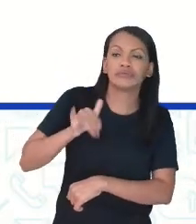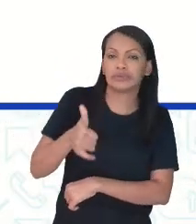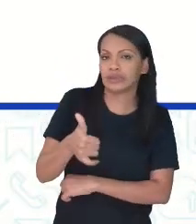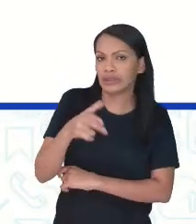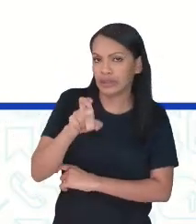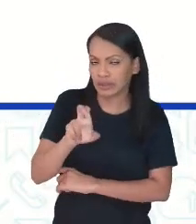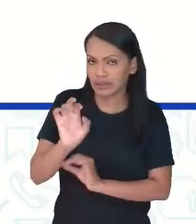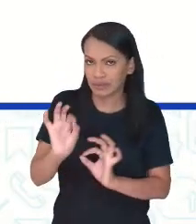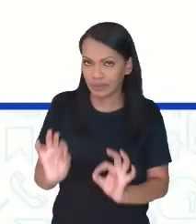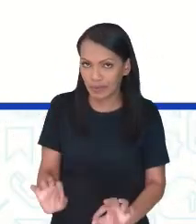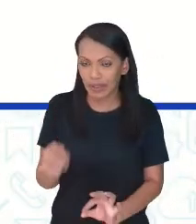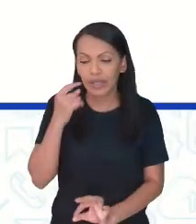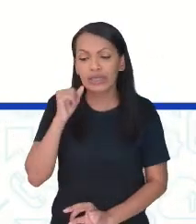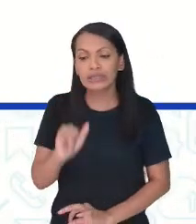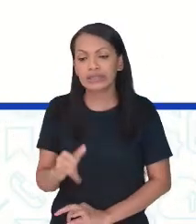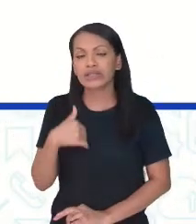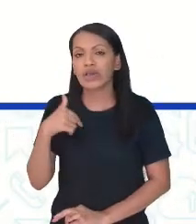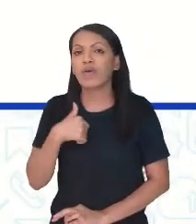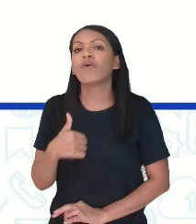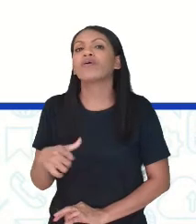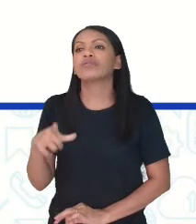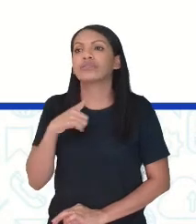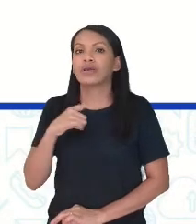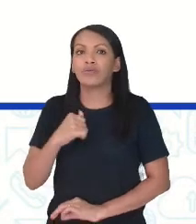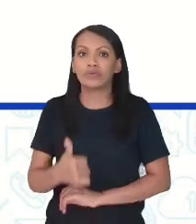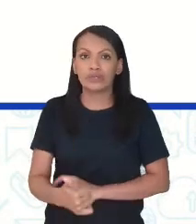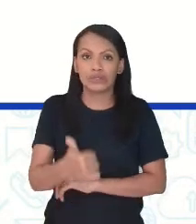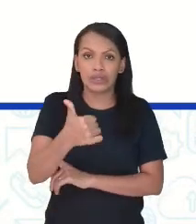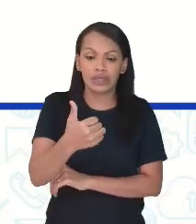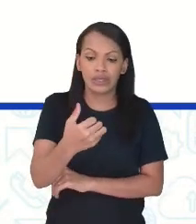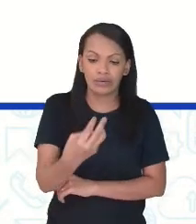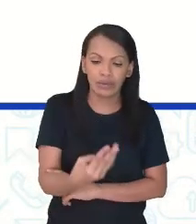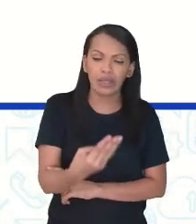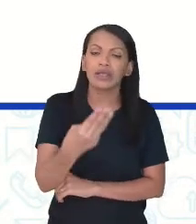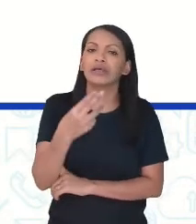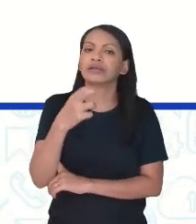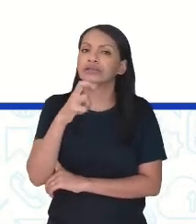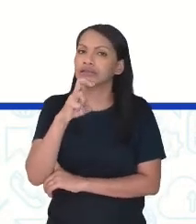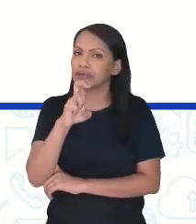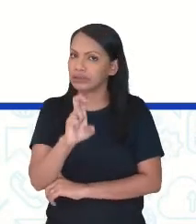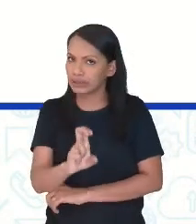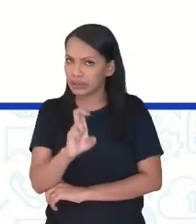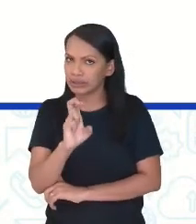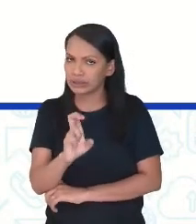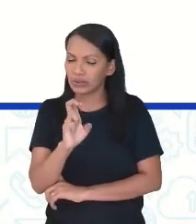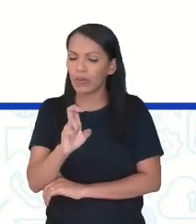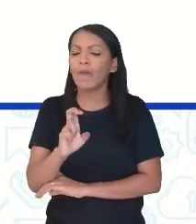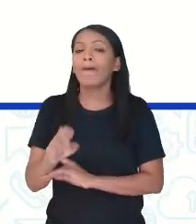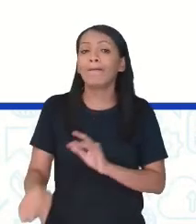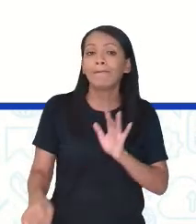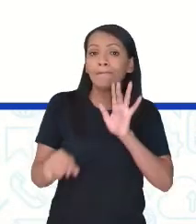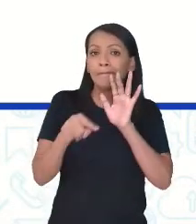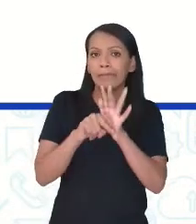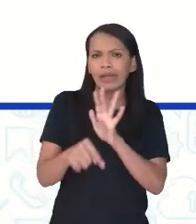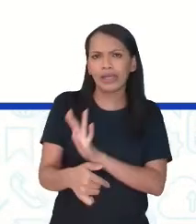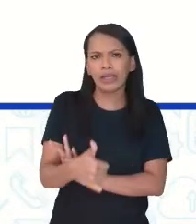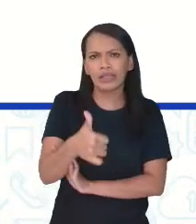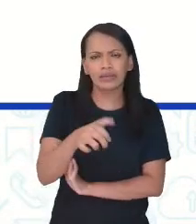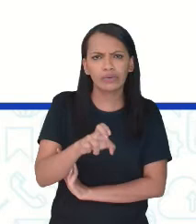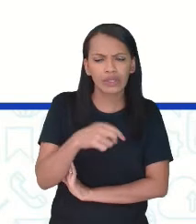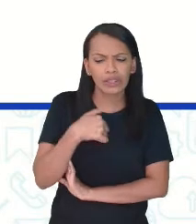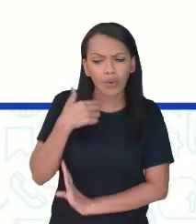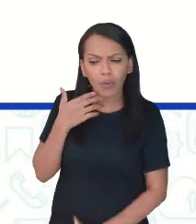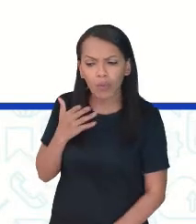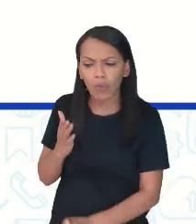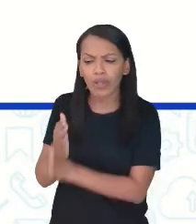retiro essa quantidade de figurinhas que eu tenho a mais, eu encontro uma certa quantidade de figurinhas, tá?